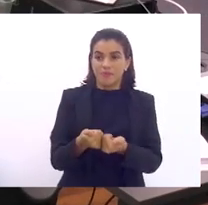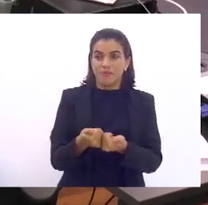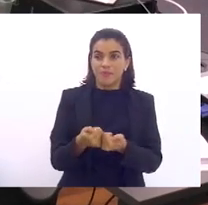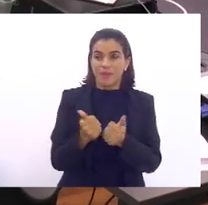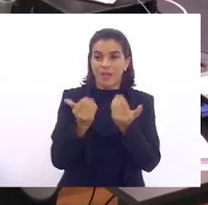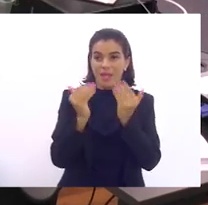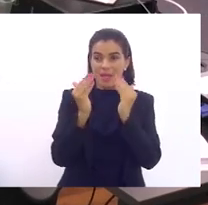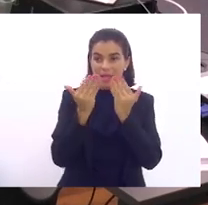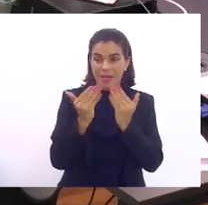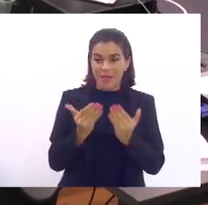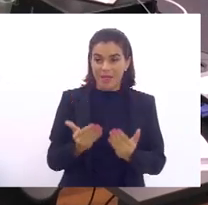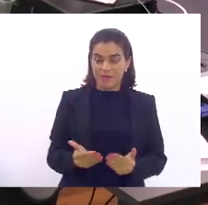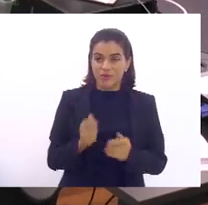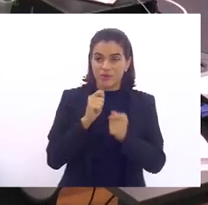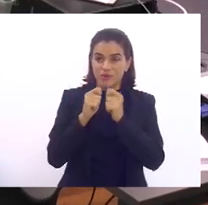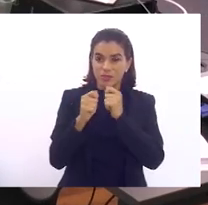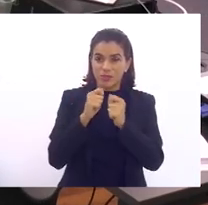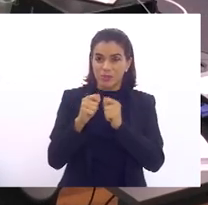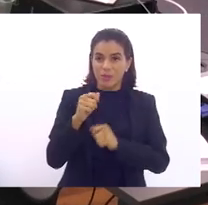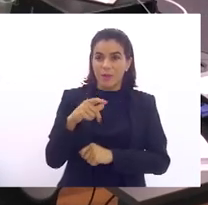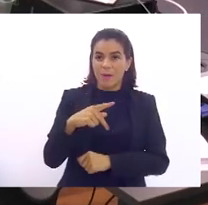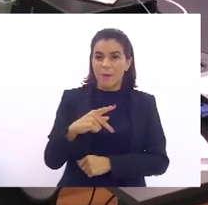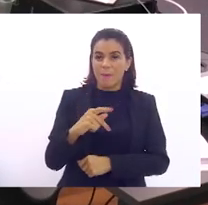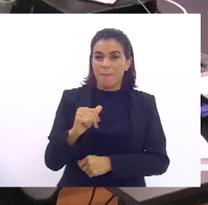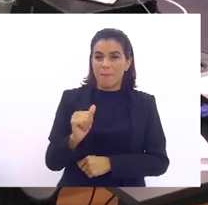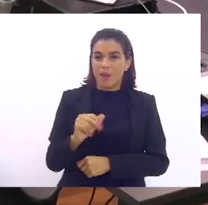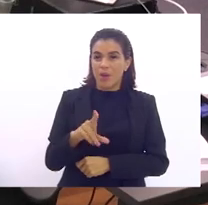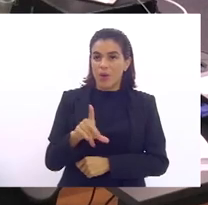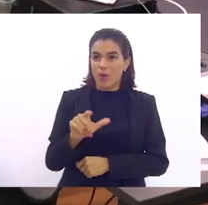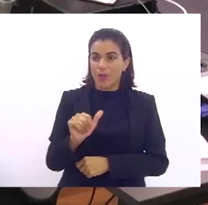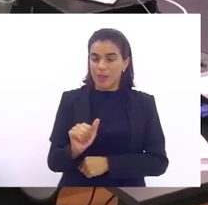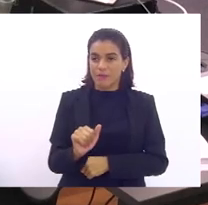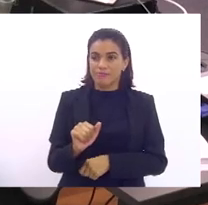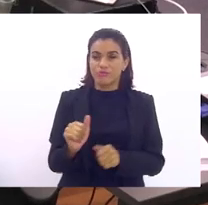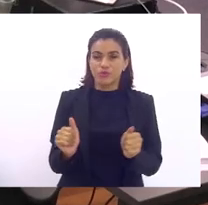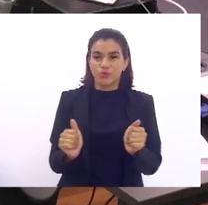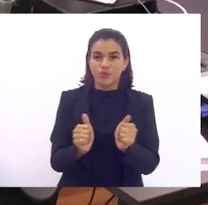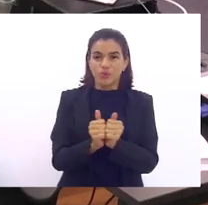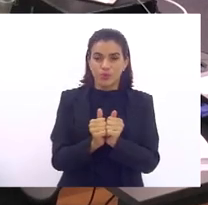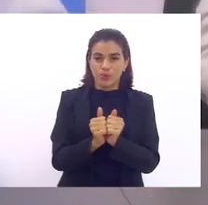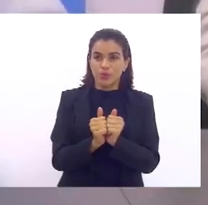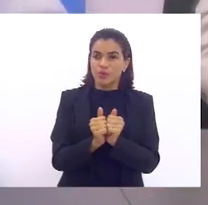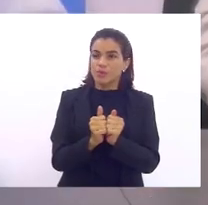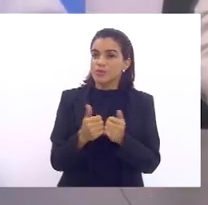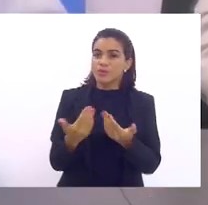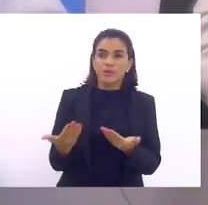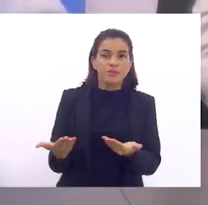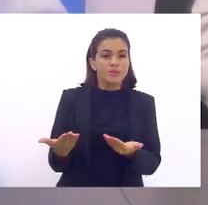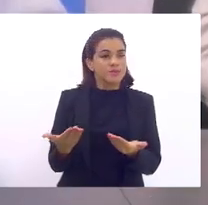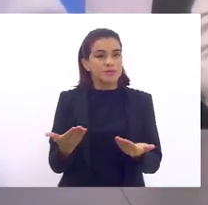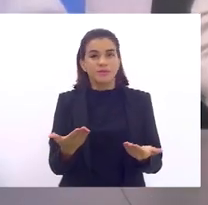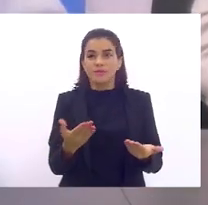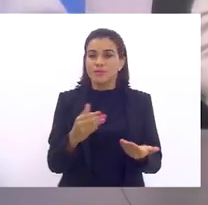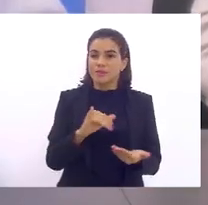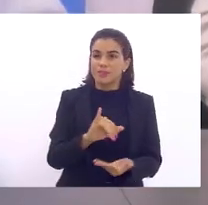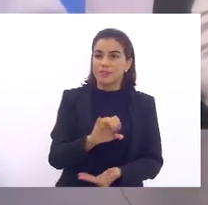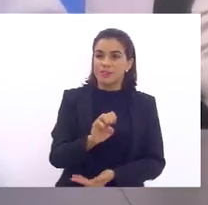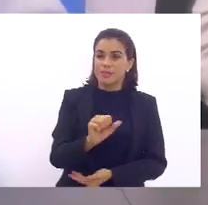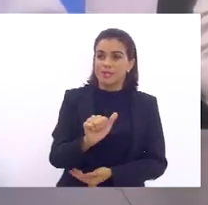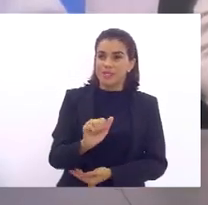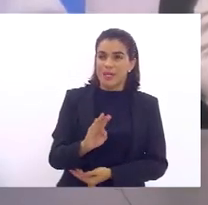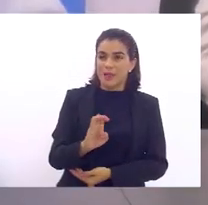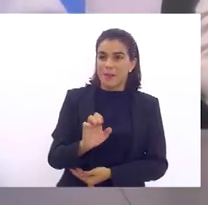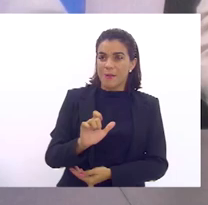relatório é da jornalista Paula Maira juntamente com a Cadê Isabel Mansur já